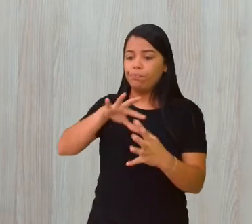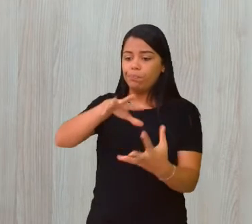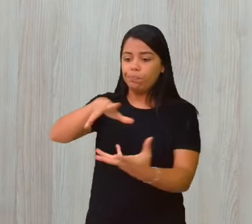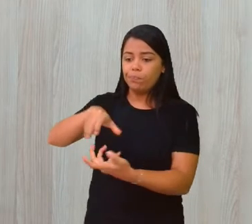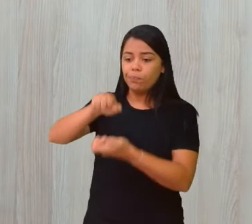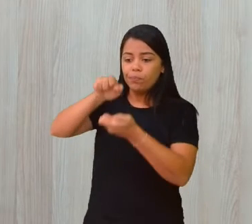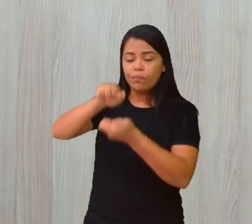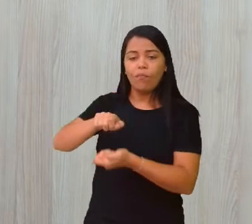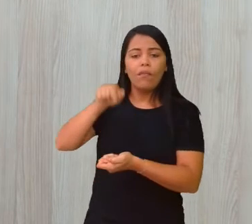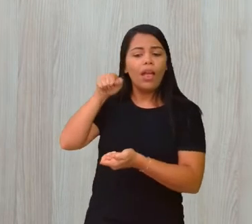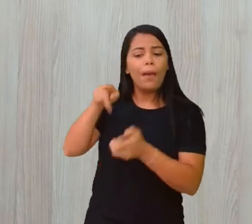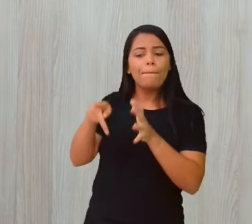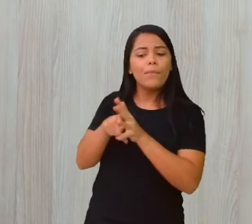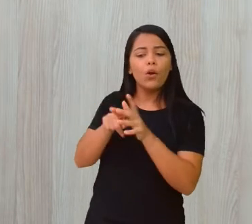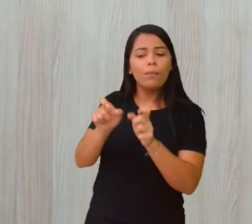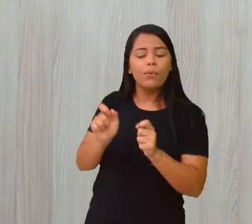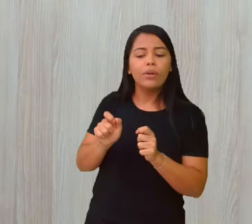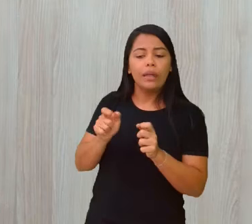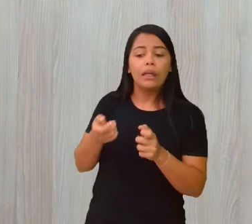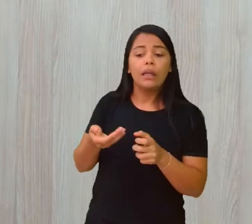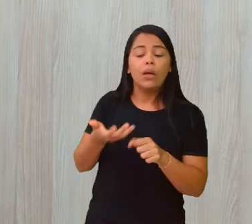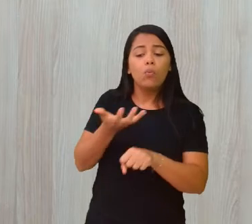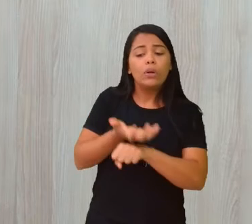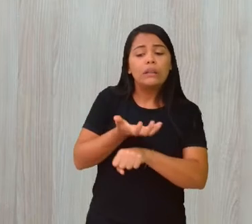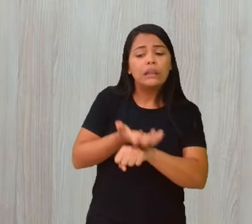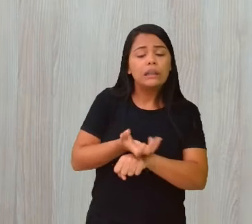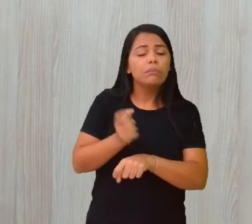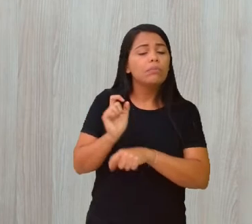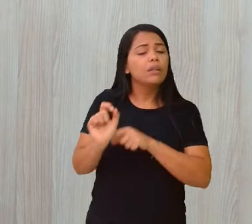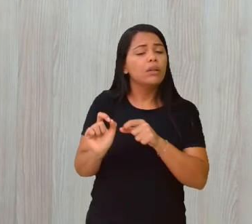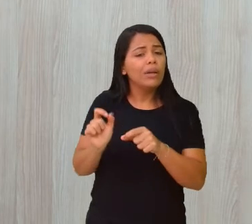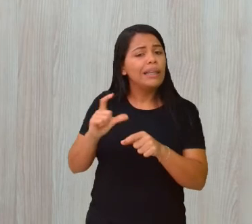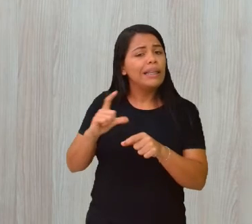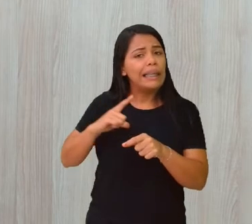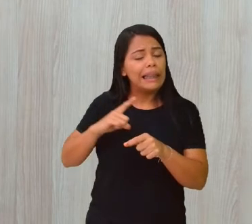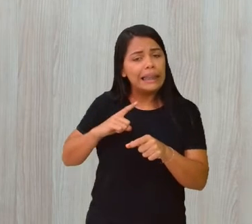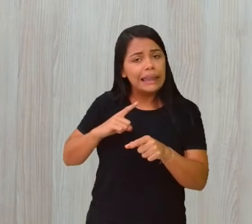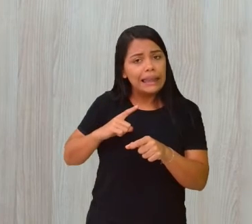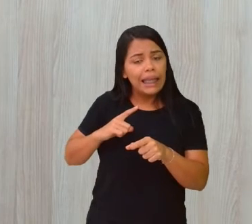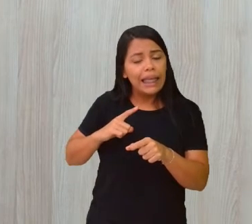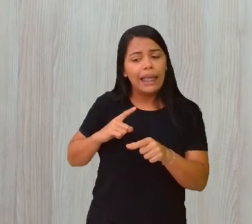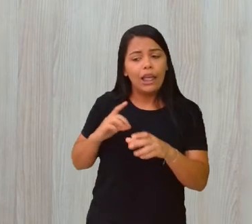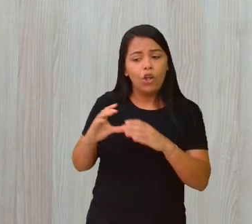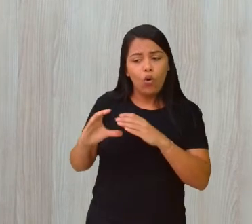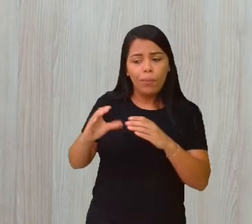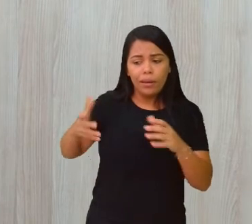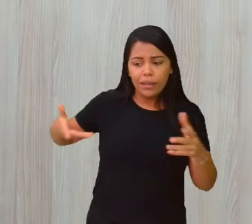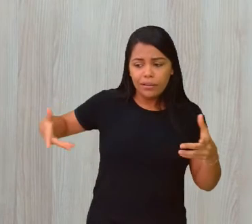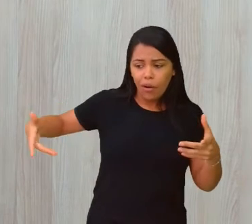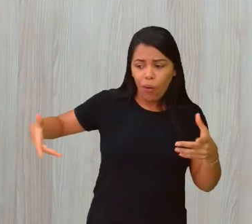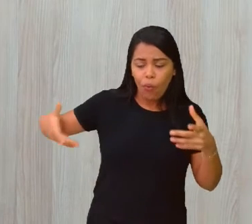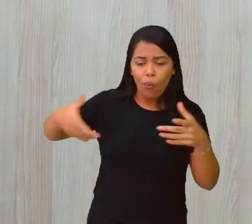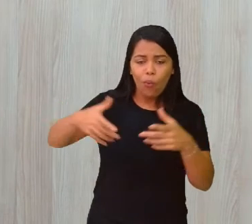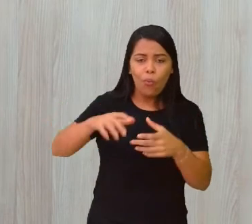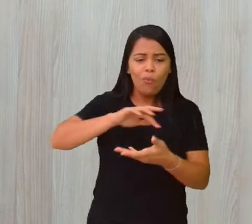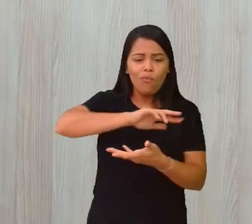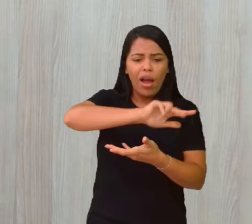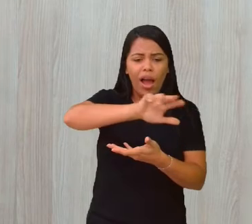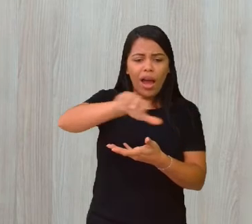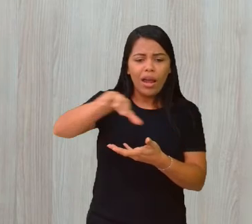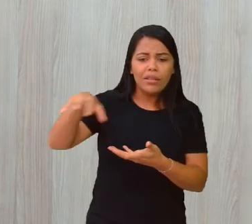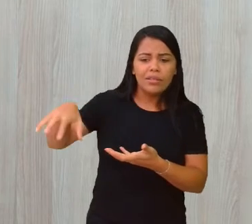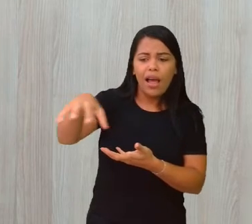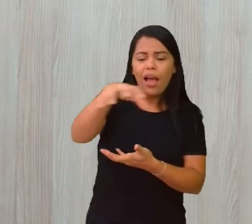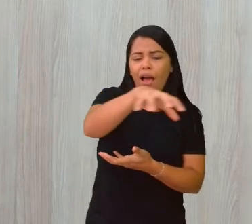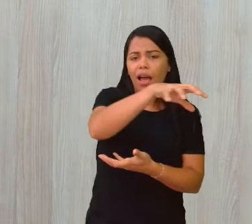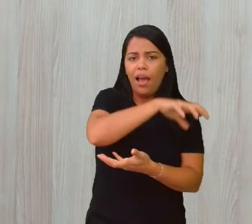um componente curricular, uma disciplina que ela se comunica, né, dialoga com várias outras,